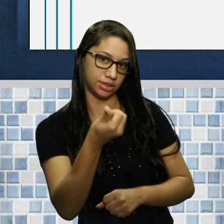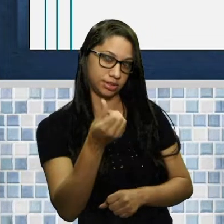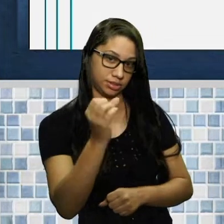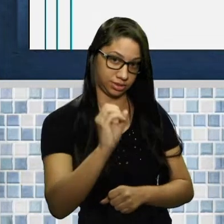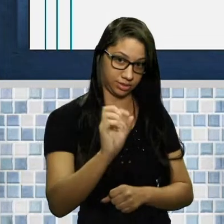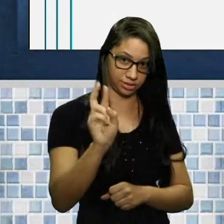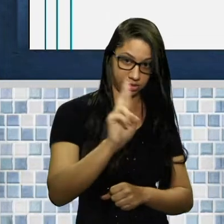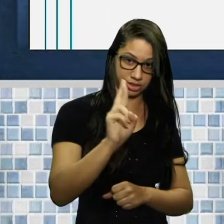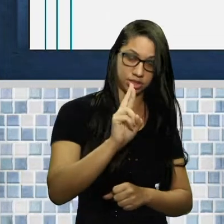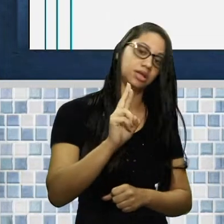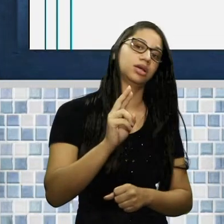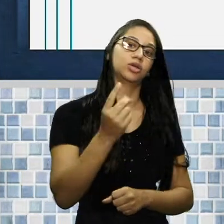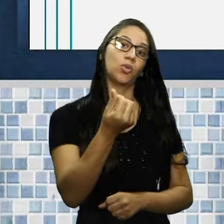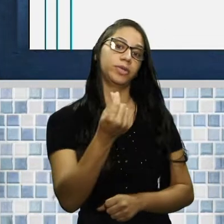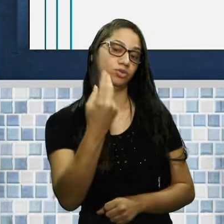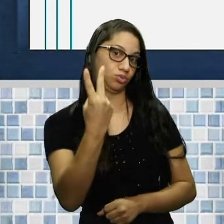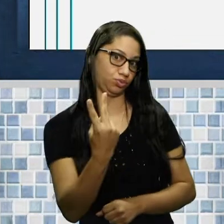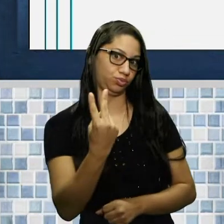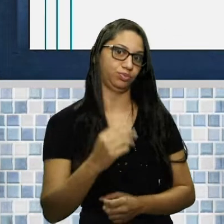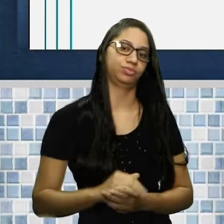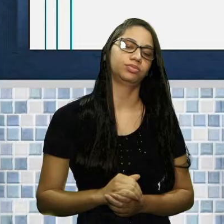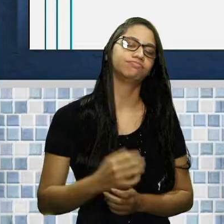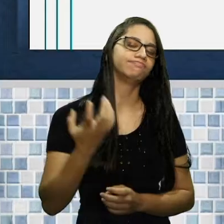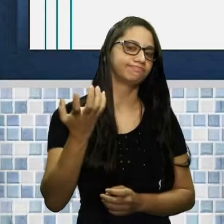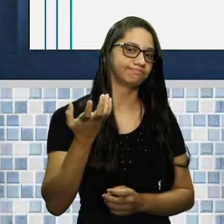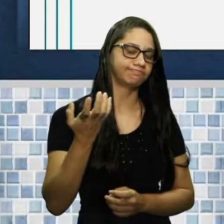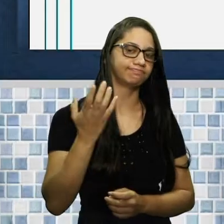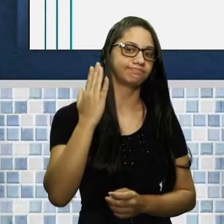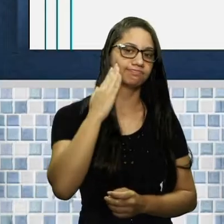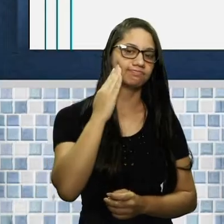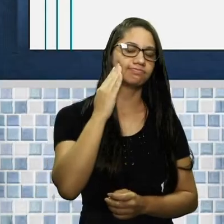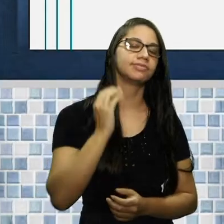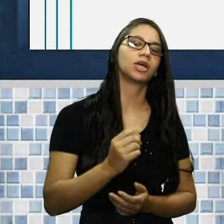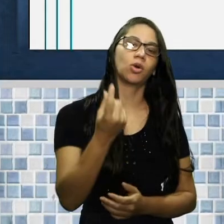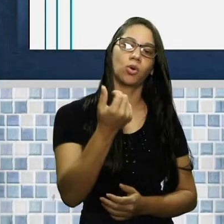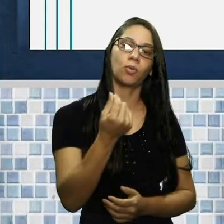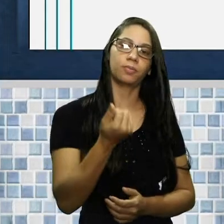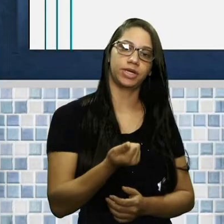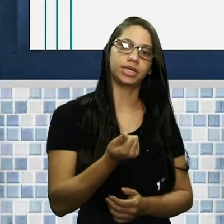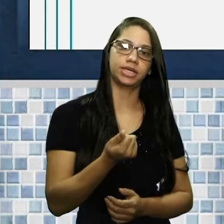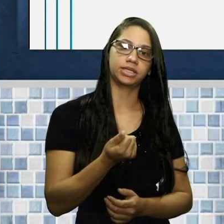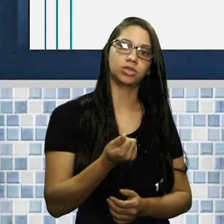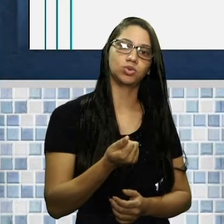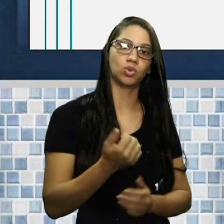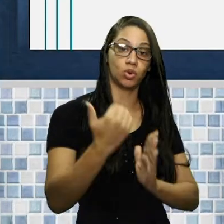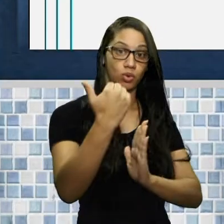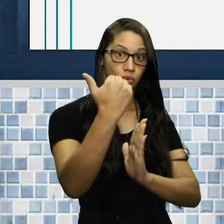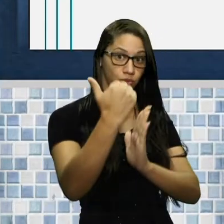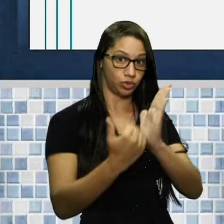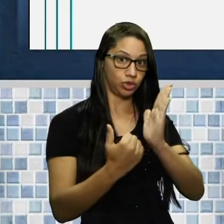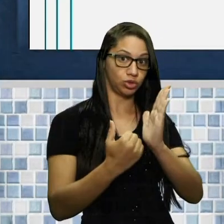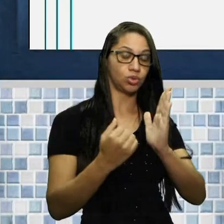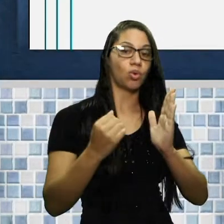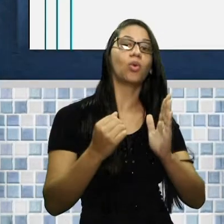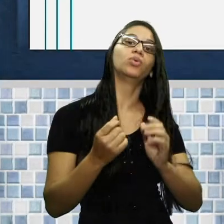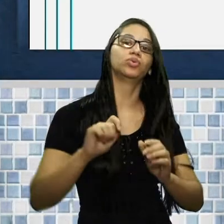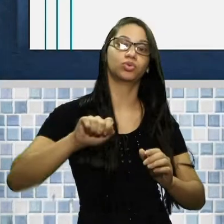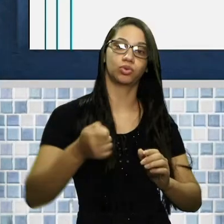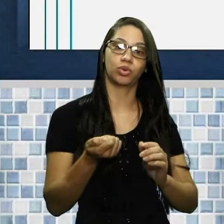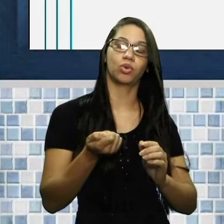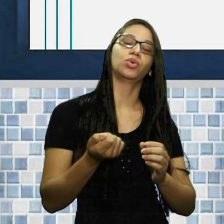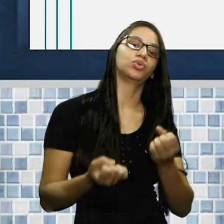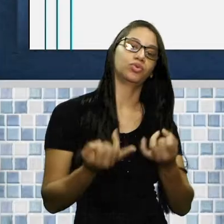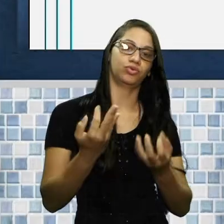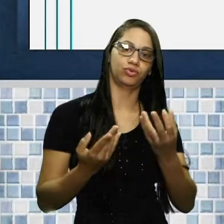1.460. Eu quero saber o preço, o desconto que foi dado no fogão. Para isso, nós vamos fazer umas